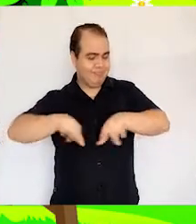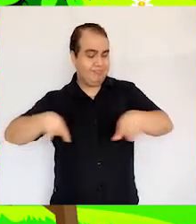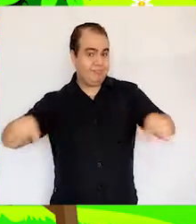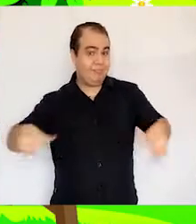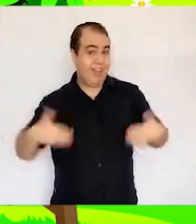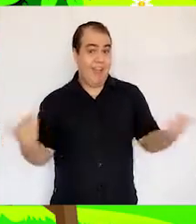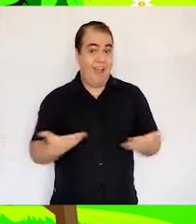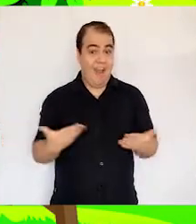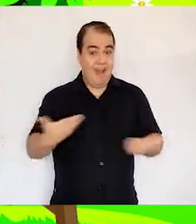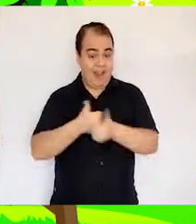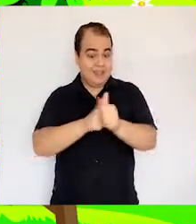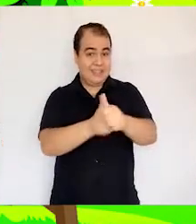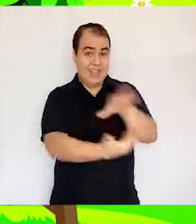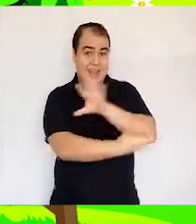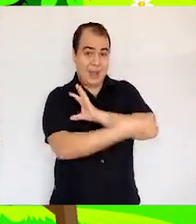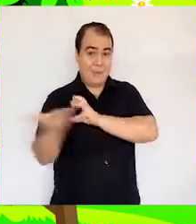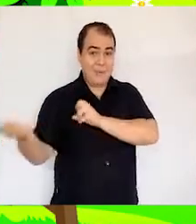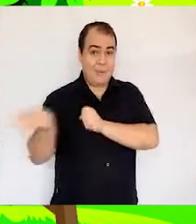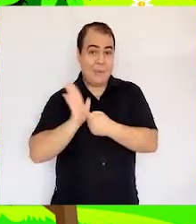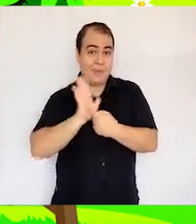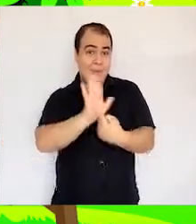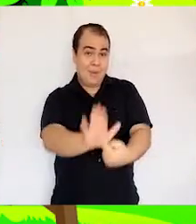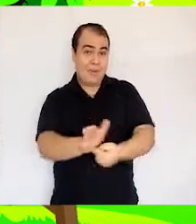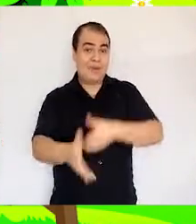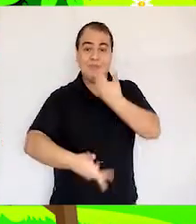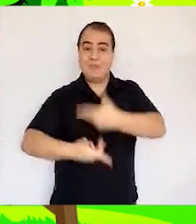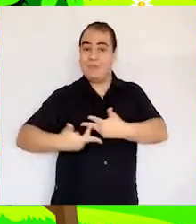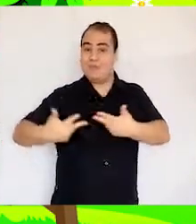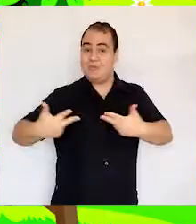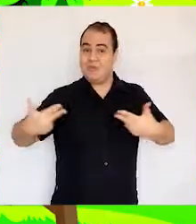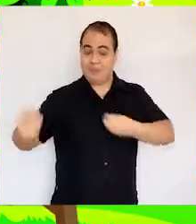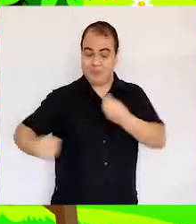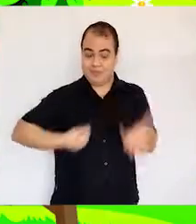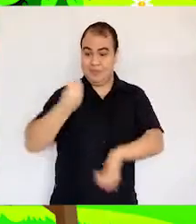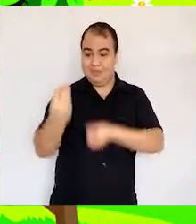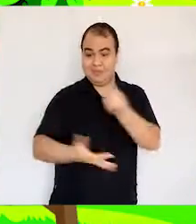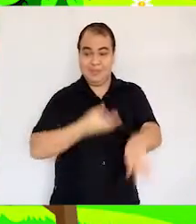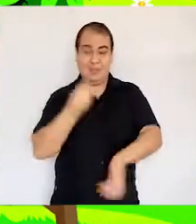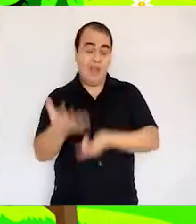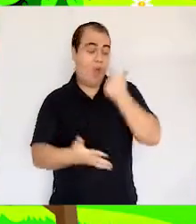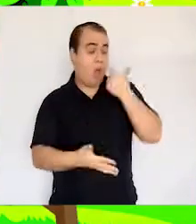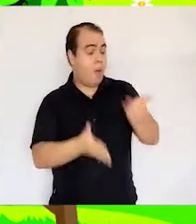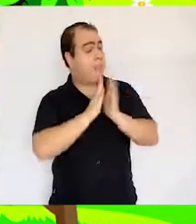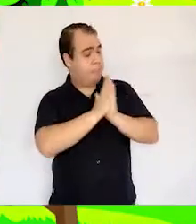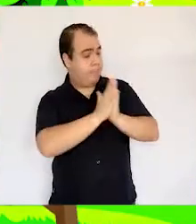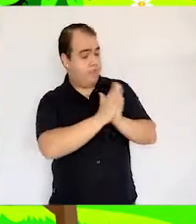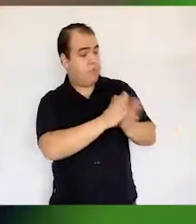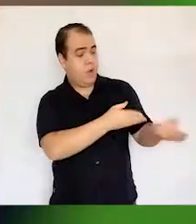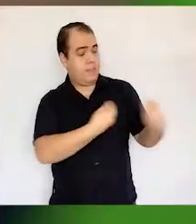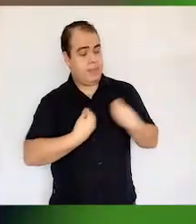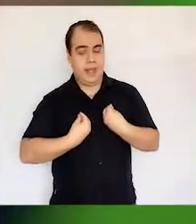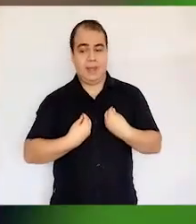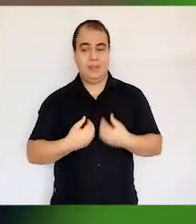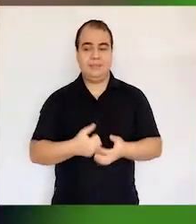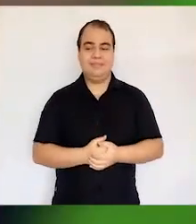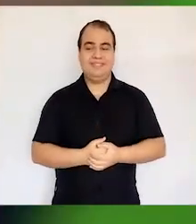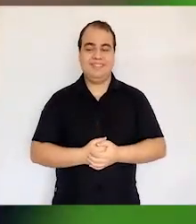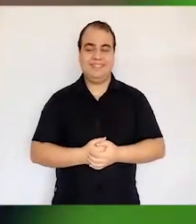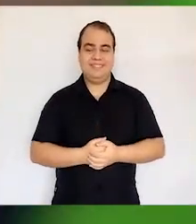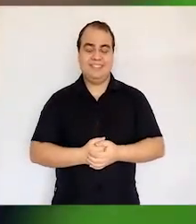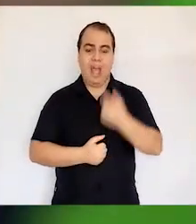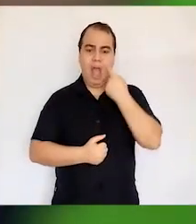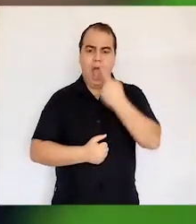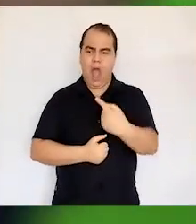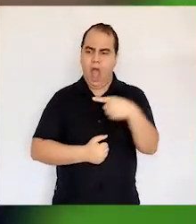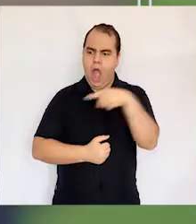Seguimores, apresento-lhes o fruto. O fruto, por favor, produção.